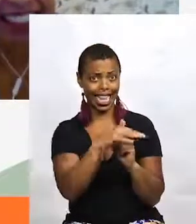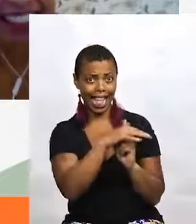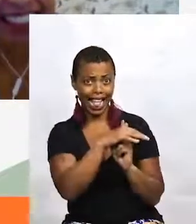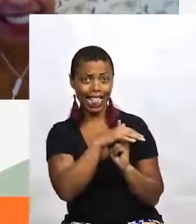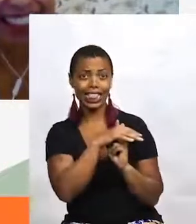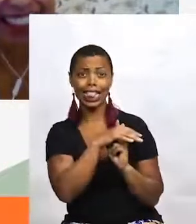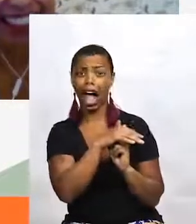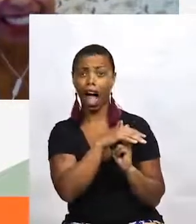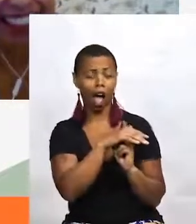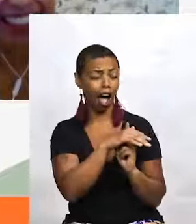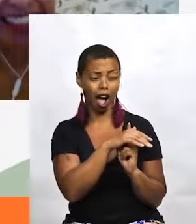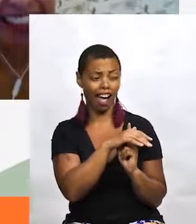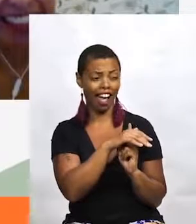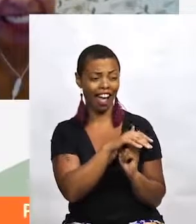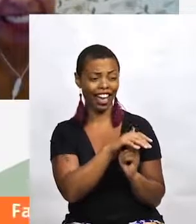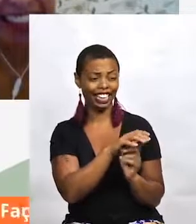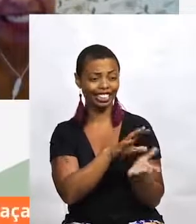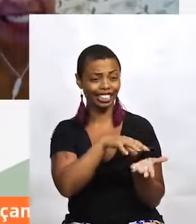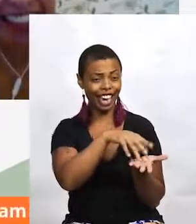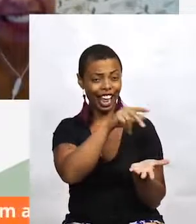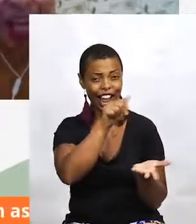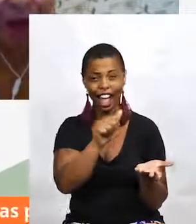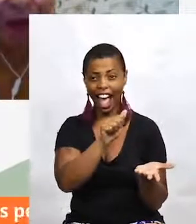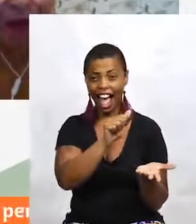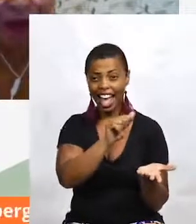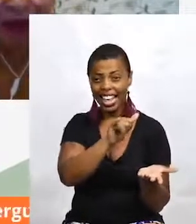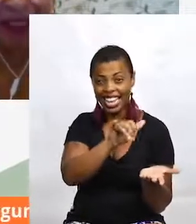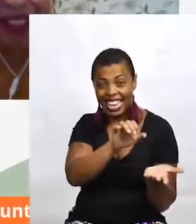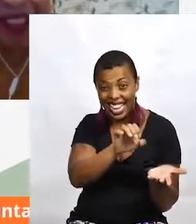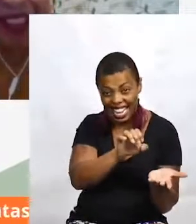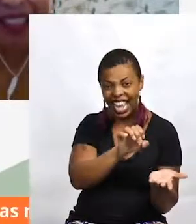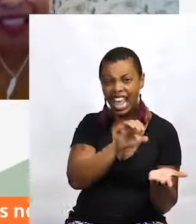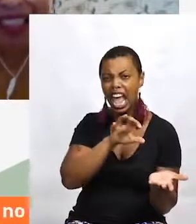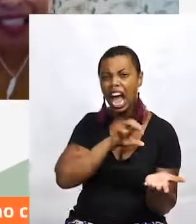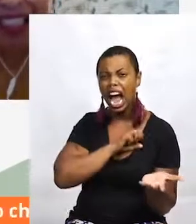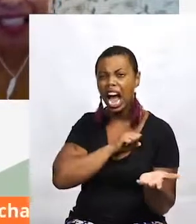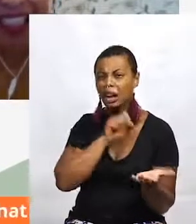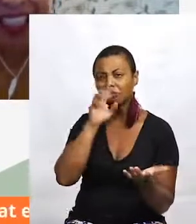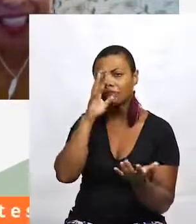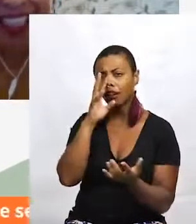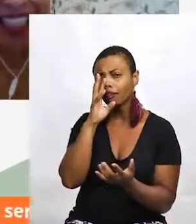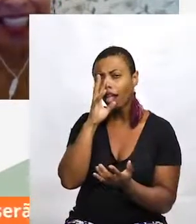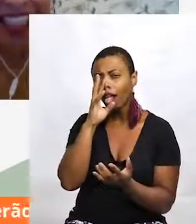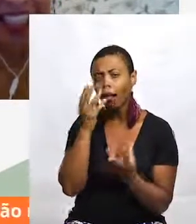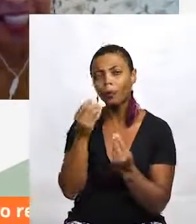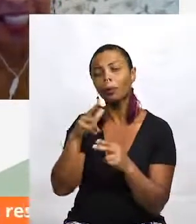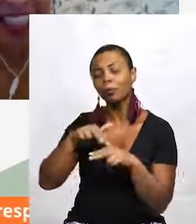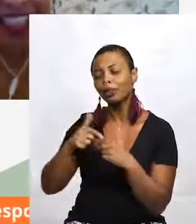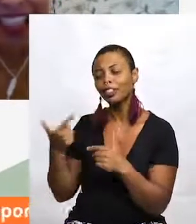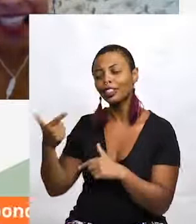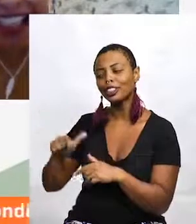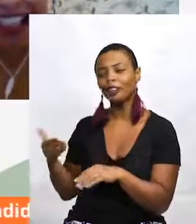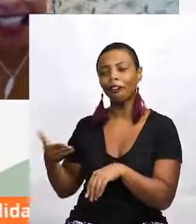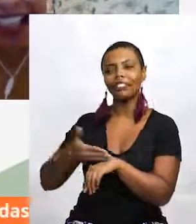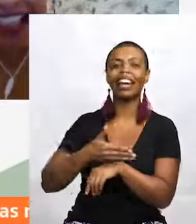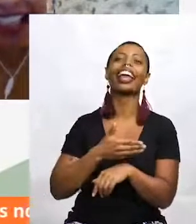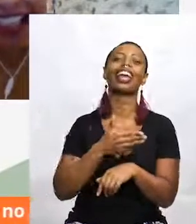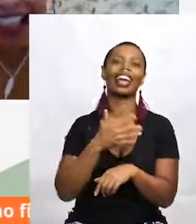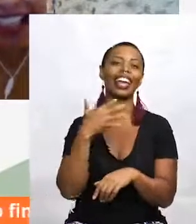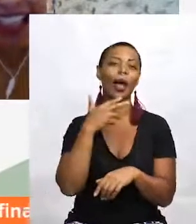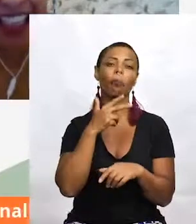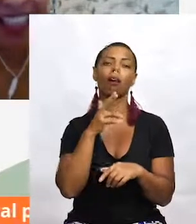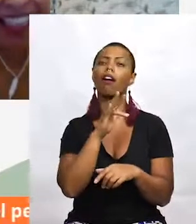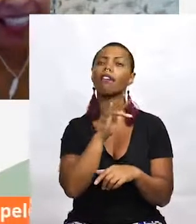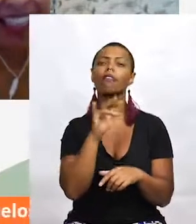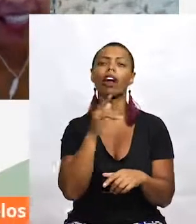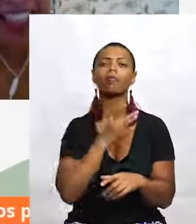AIE ama e te venera muito, por isso que você está aqui de novo, e óbvio que acredito que vai ficar para a posteridade que você vai trazer